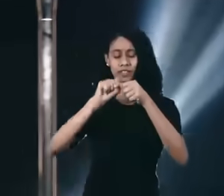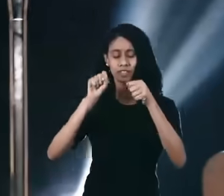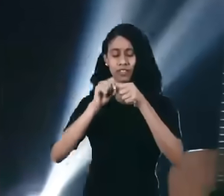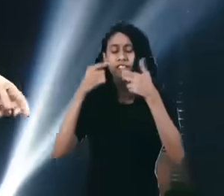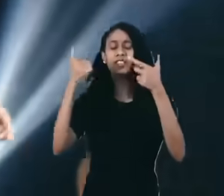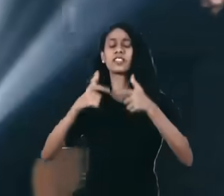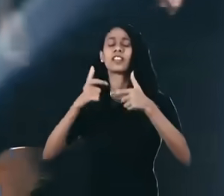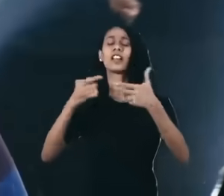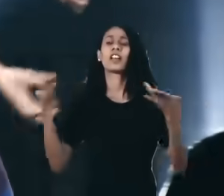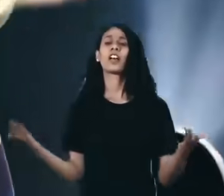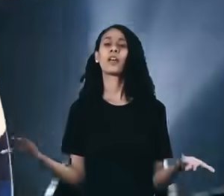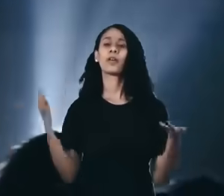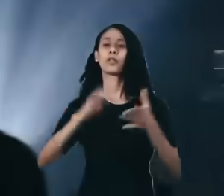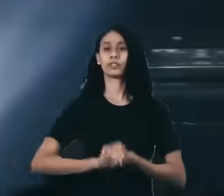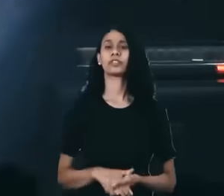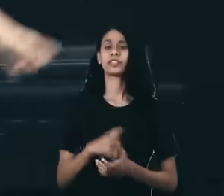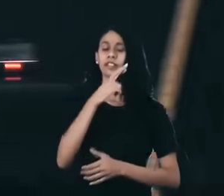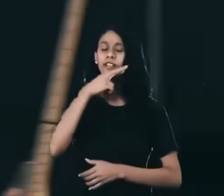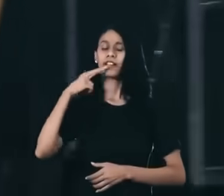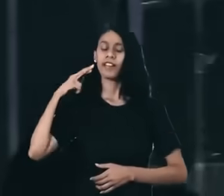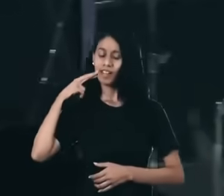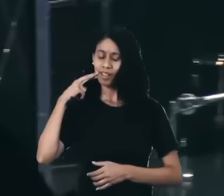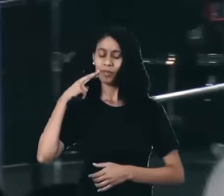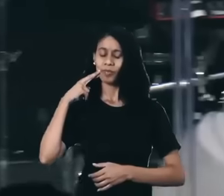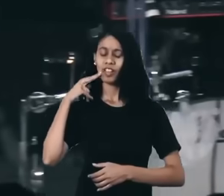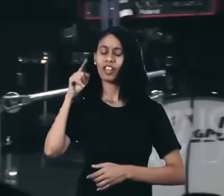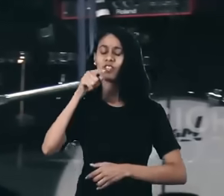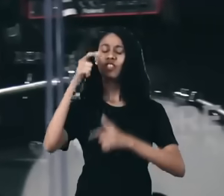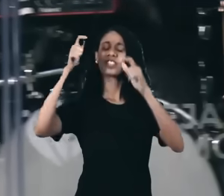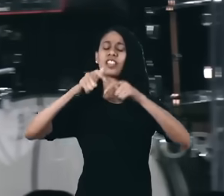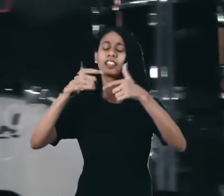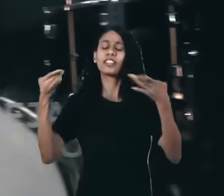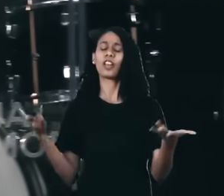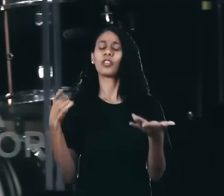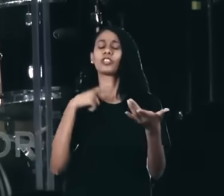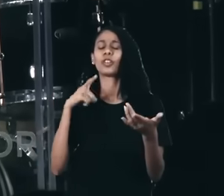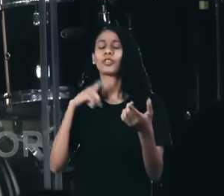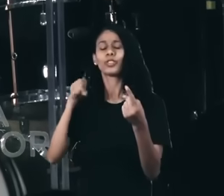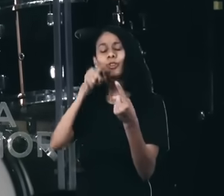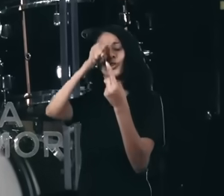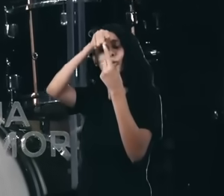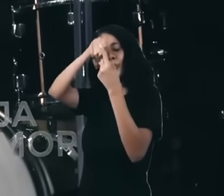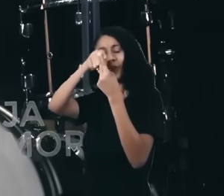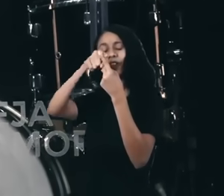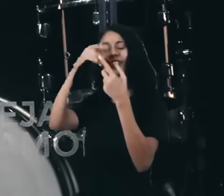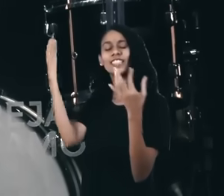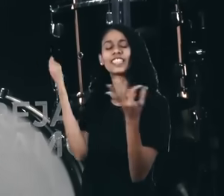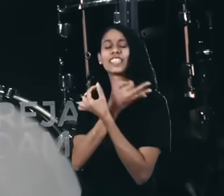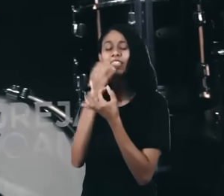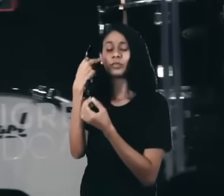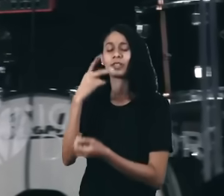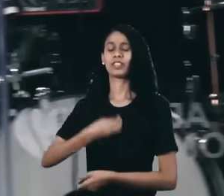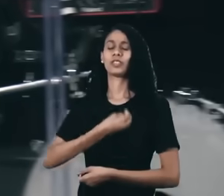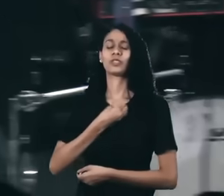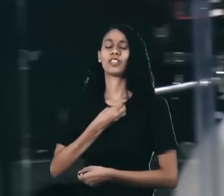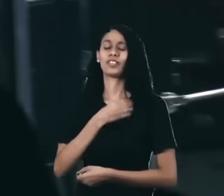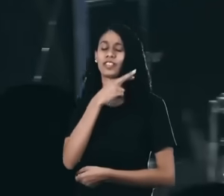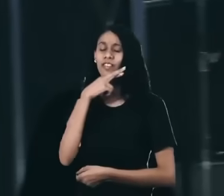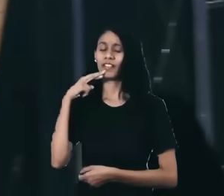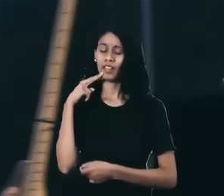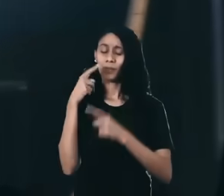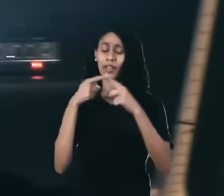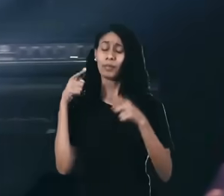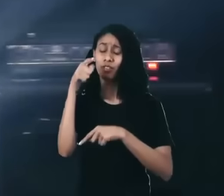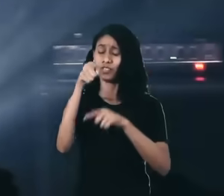filha? Rebeca, cadê você? Eu tenho um propósito lindo para sua vida, Rebeca. Mas